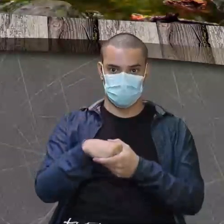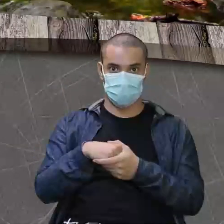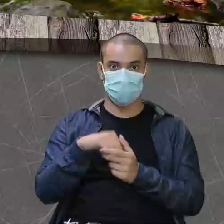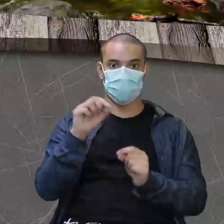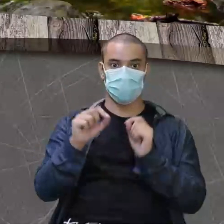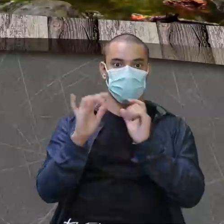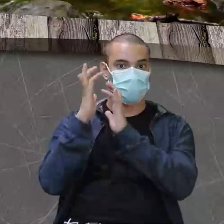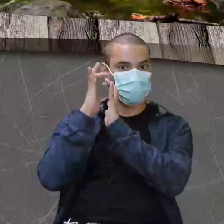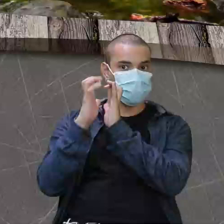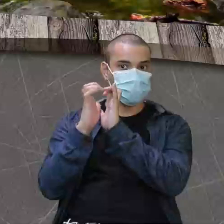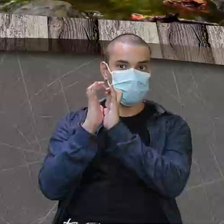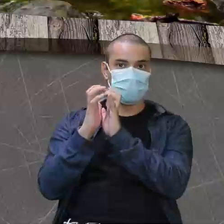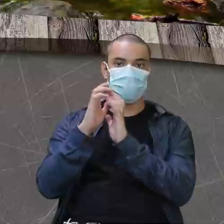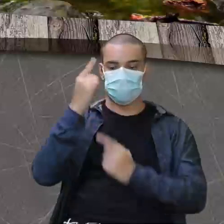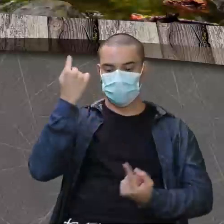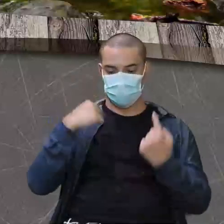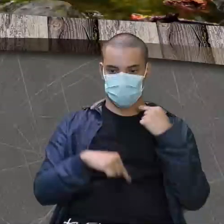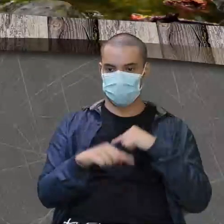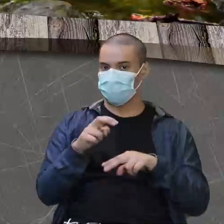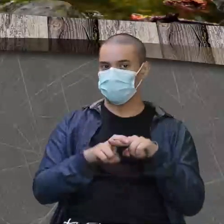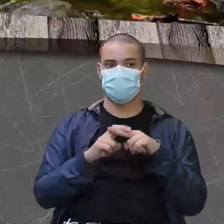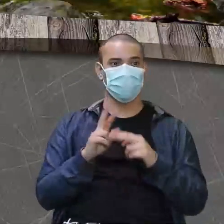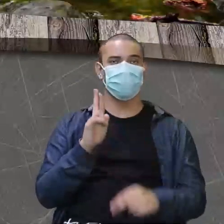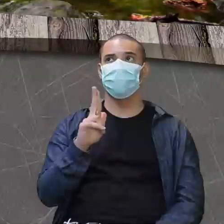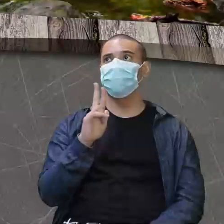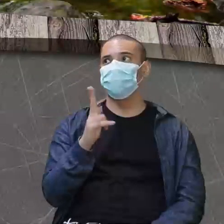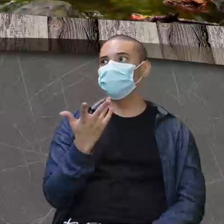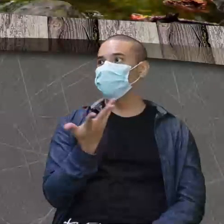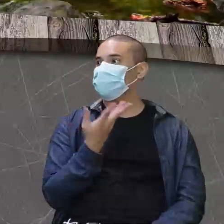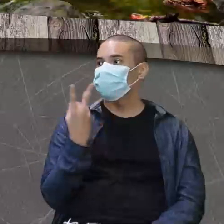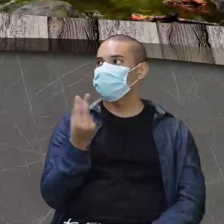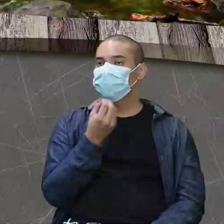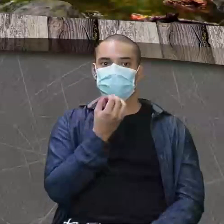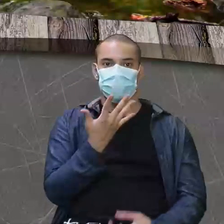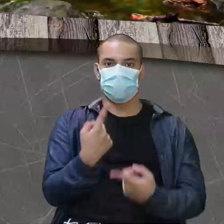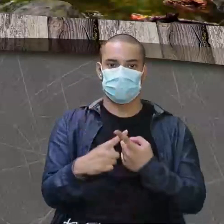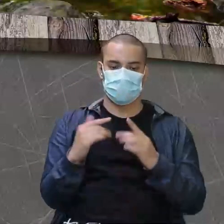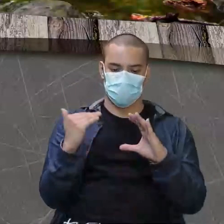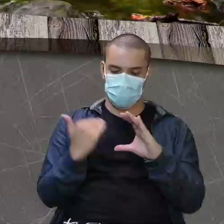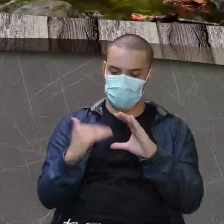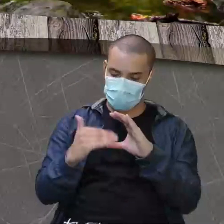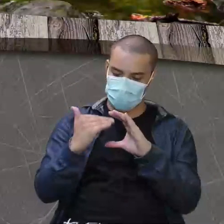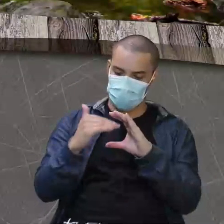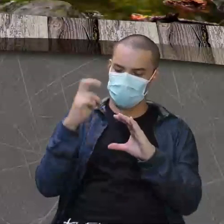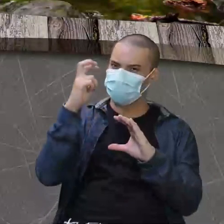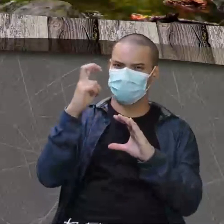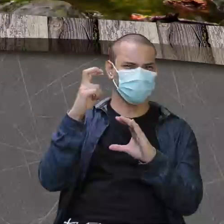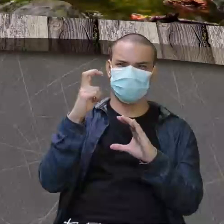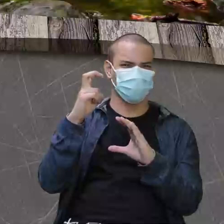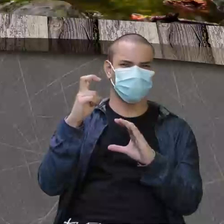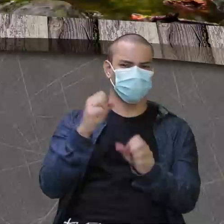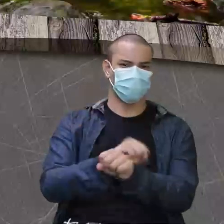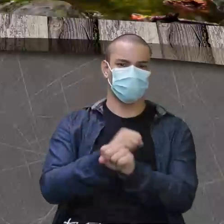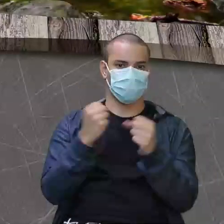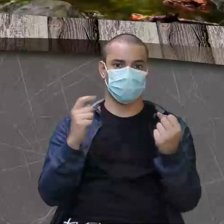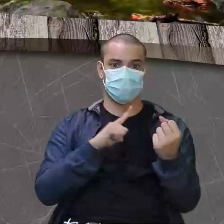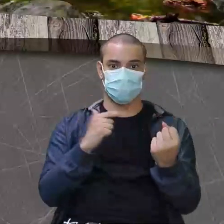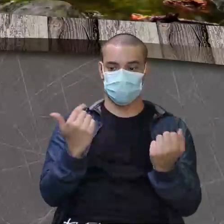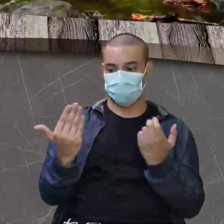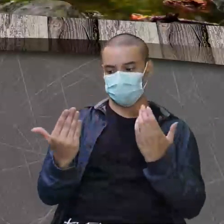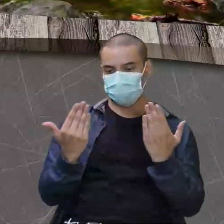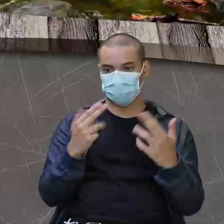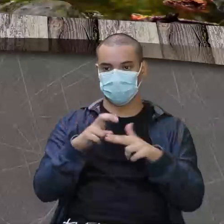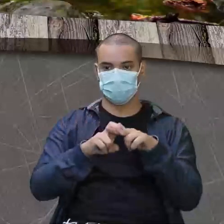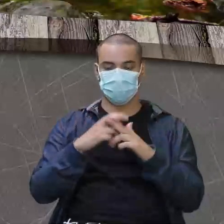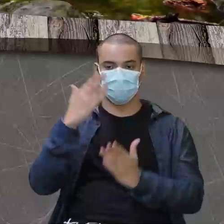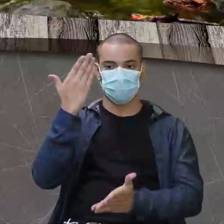tem mais perda, então não é muito inteligente esse 5º, porque você não tem esse equilíbrio. As